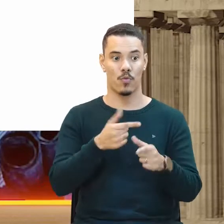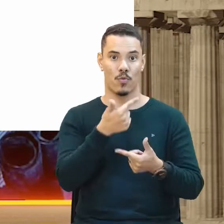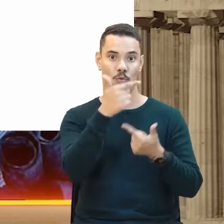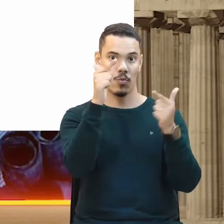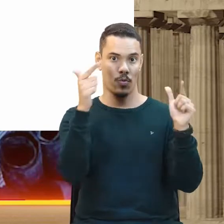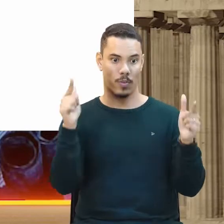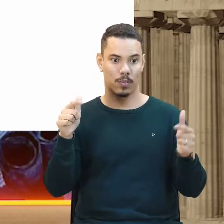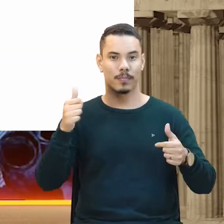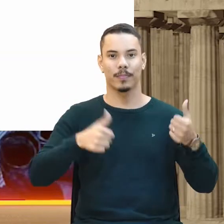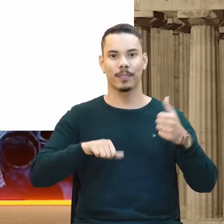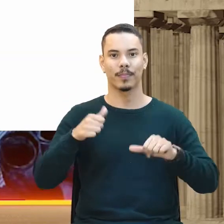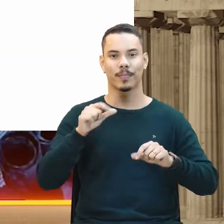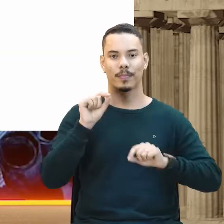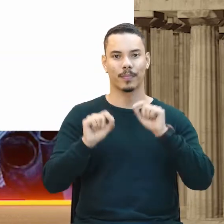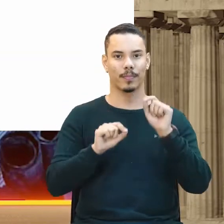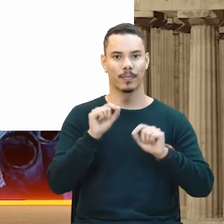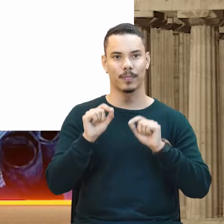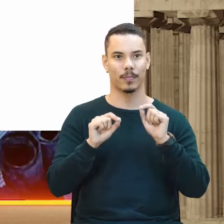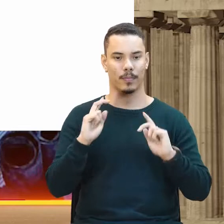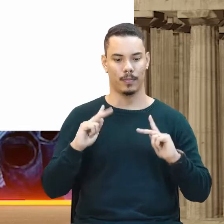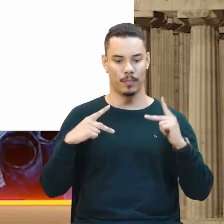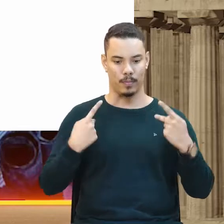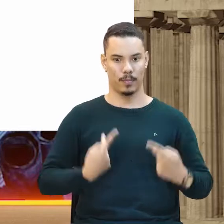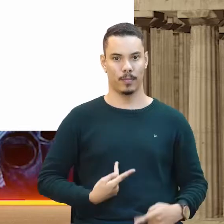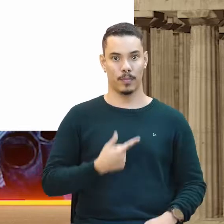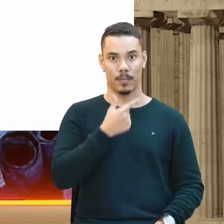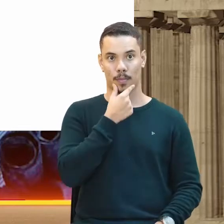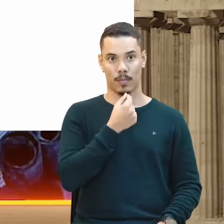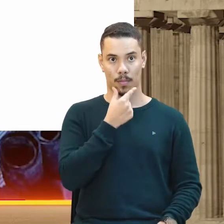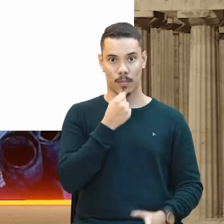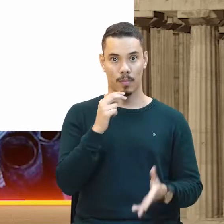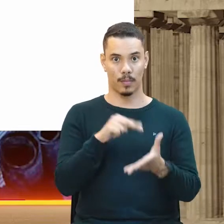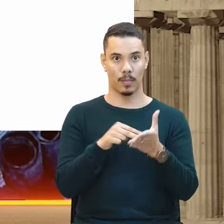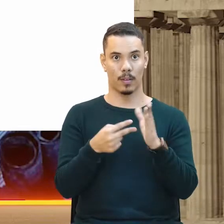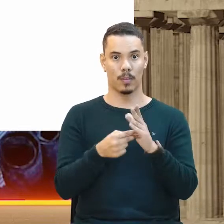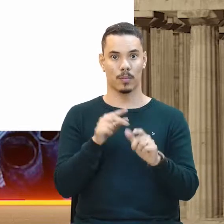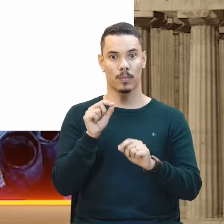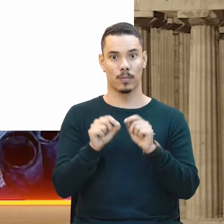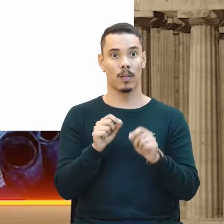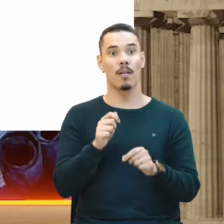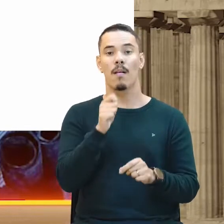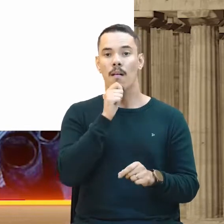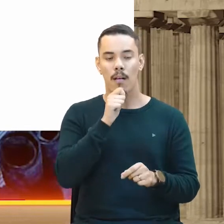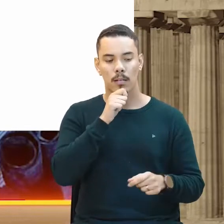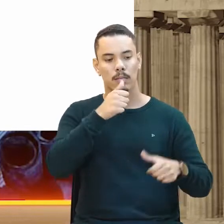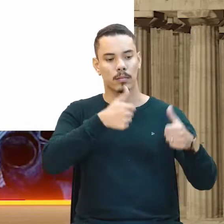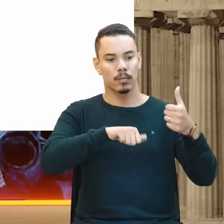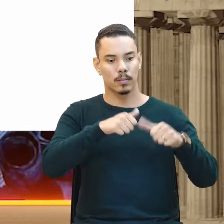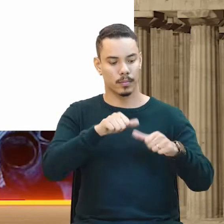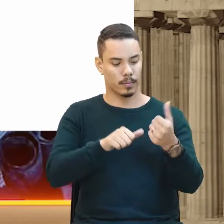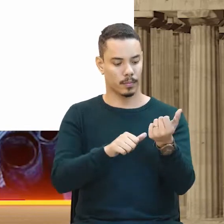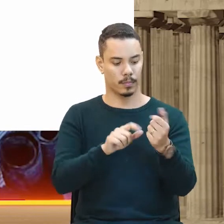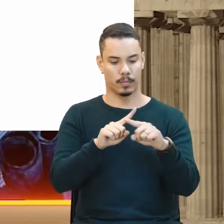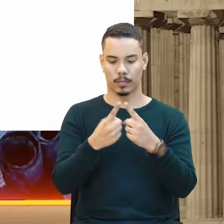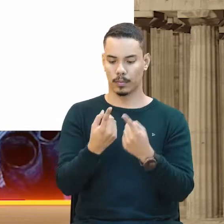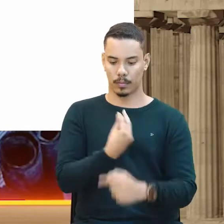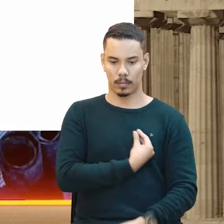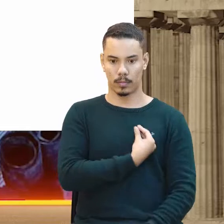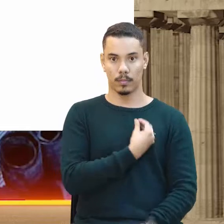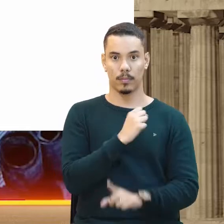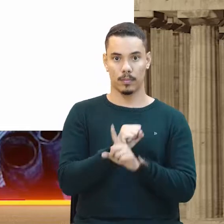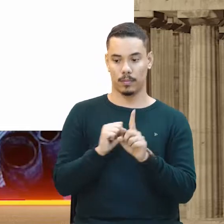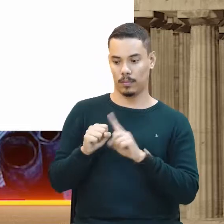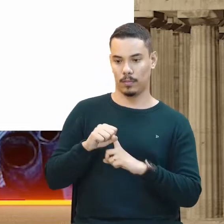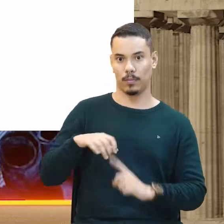analisam o homem, o centro ainda é analisar o homem vivendo em uma